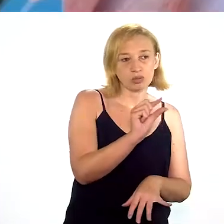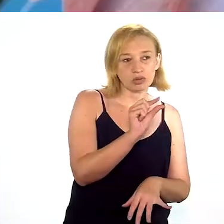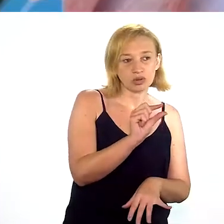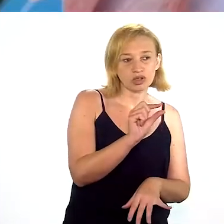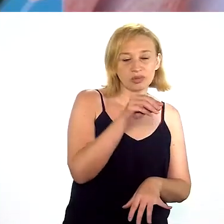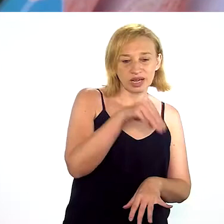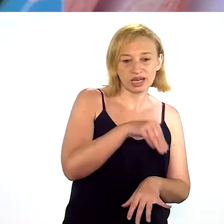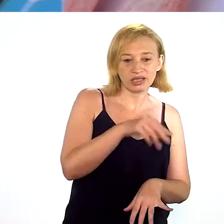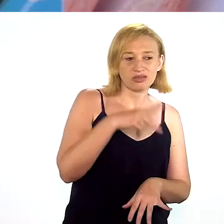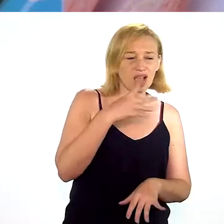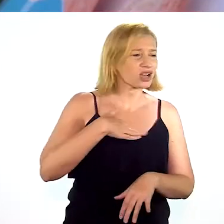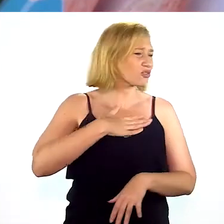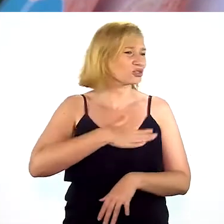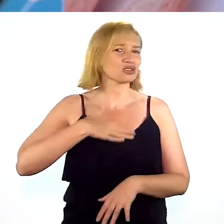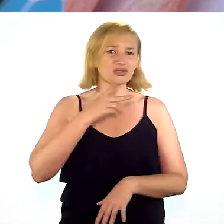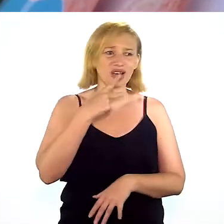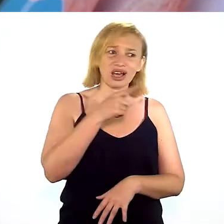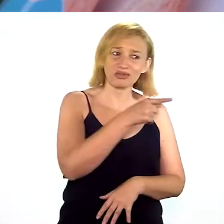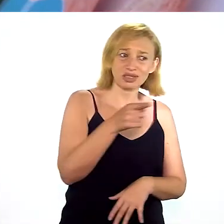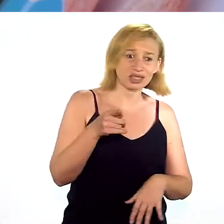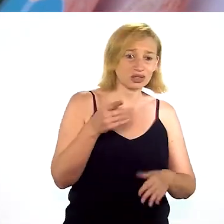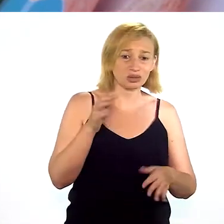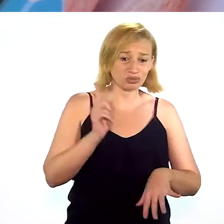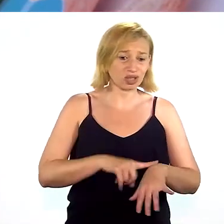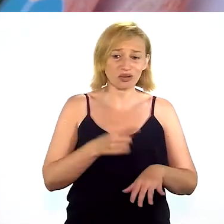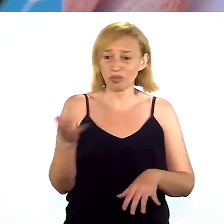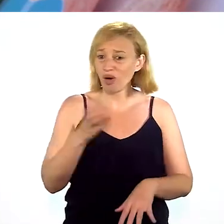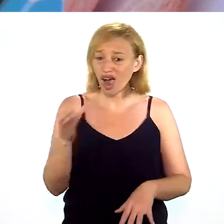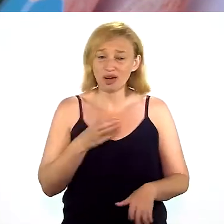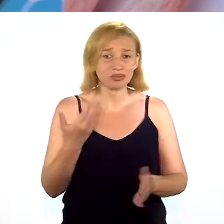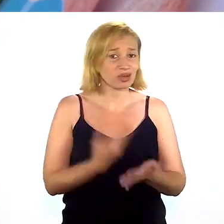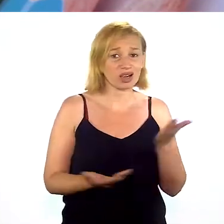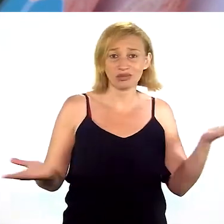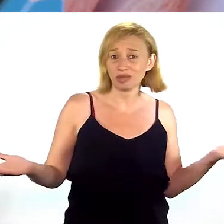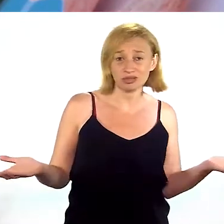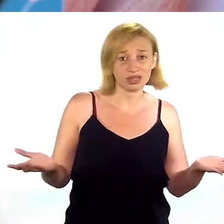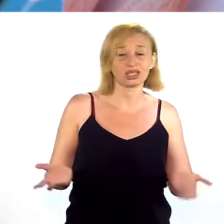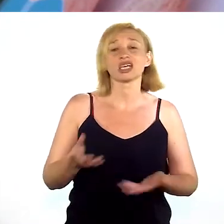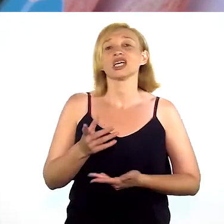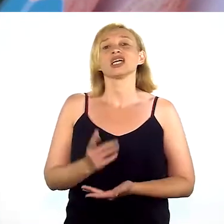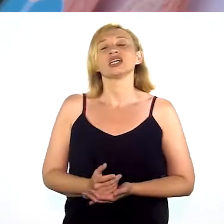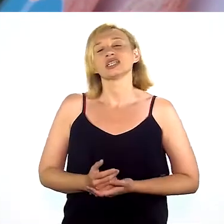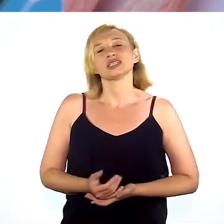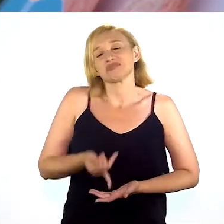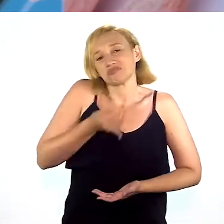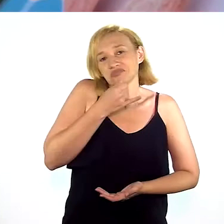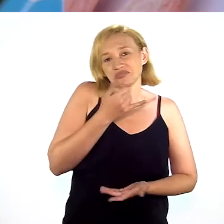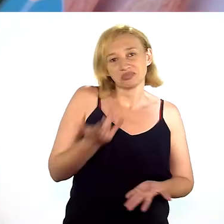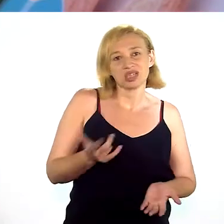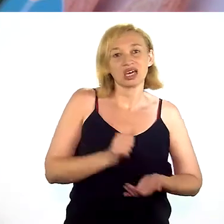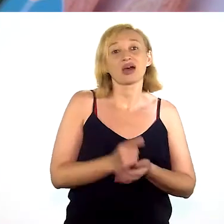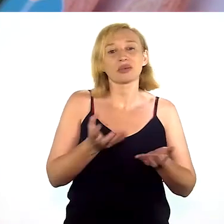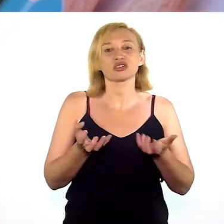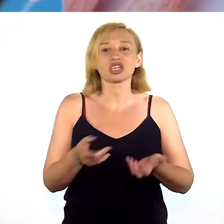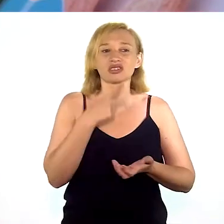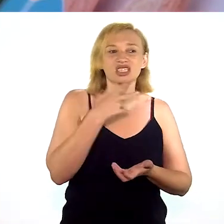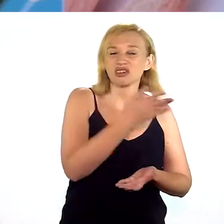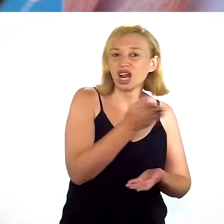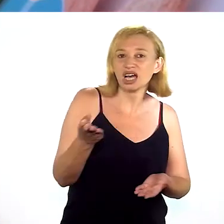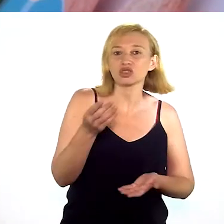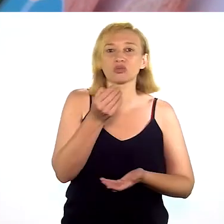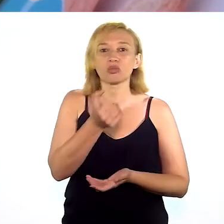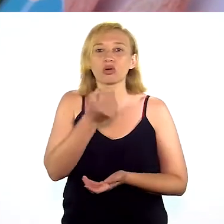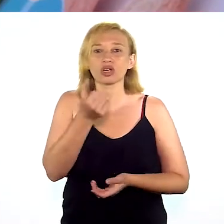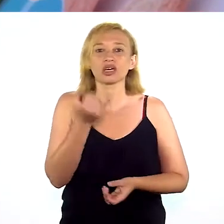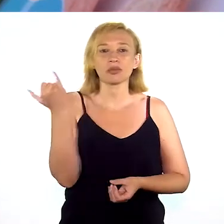um tempinho para cada uma falar, porque é tão gostoso conversar com vocês que o tempo voa e a gente já está estourando aqui, infelizmente, o tempo do